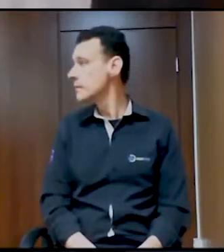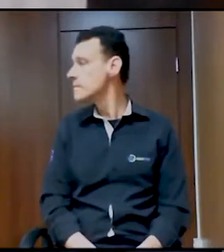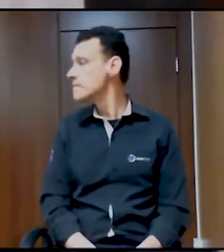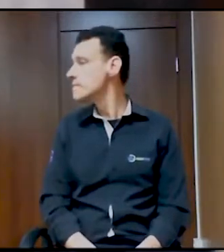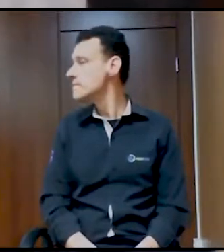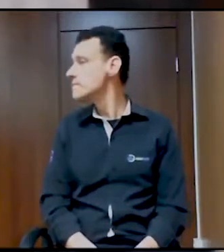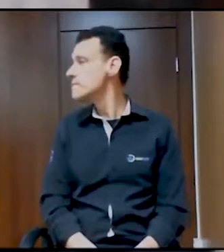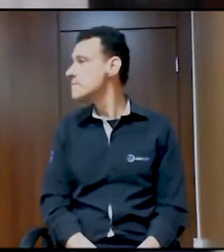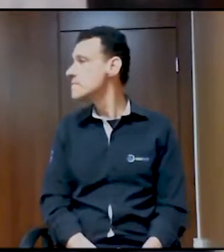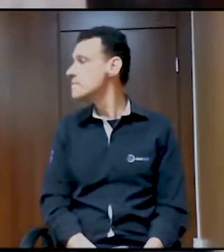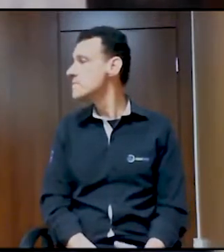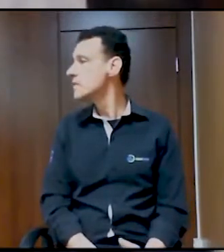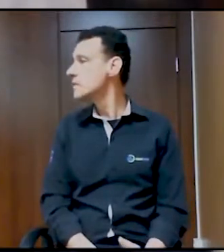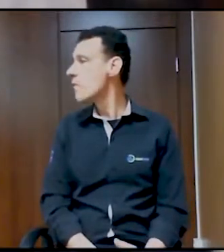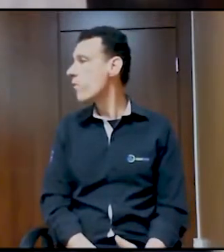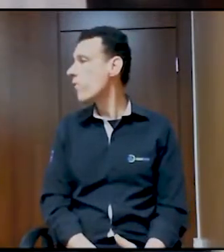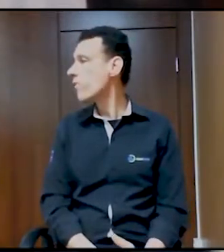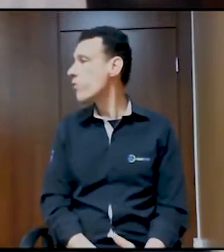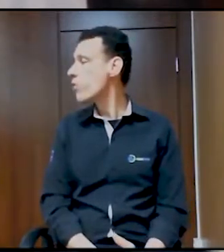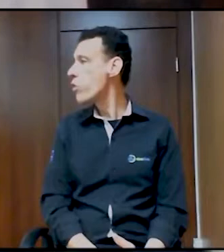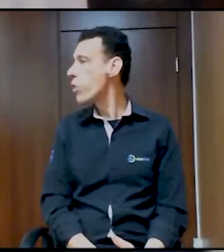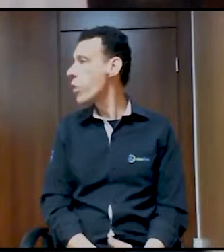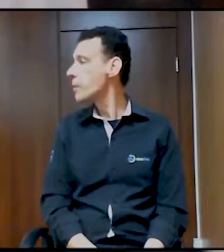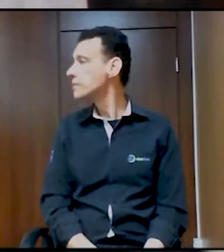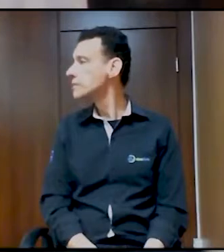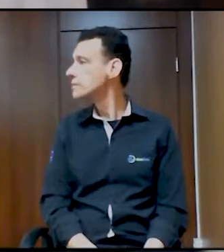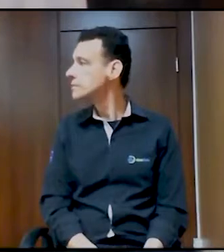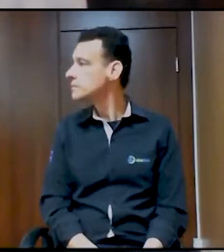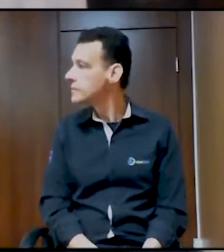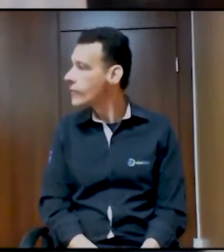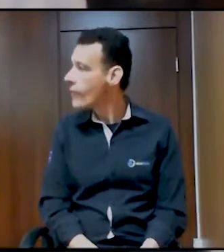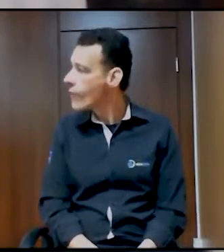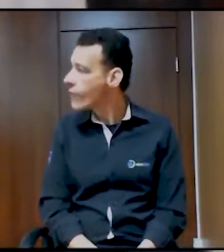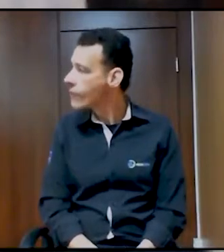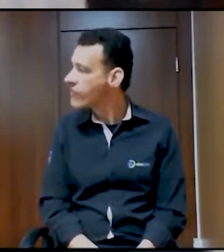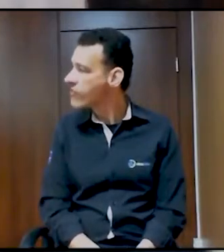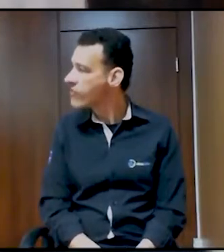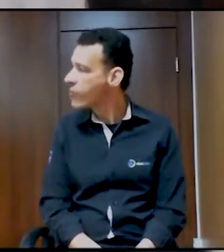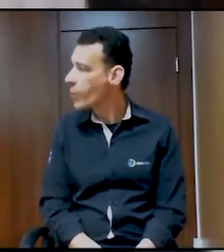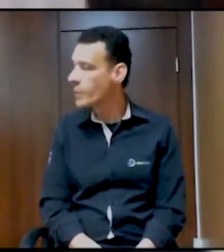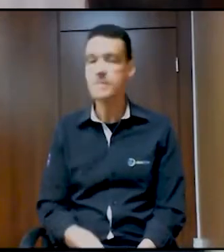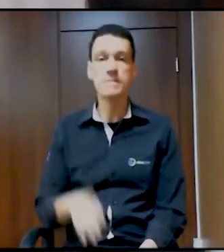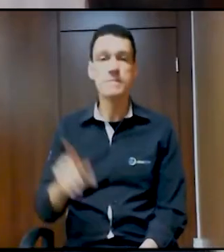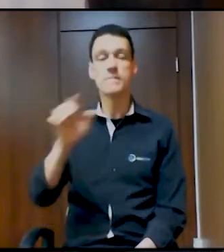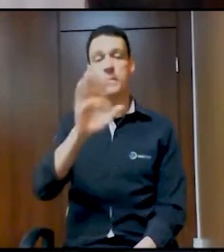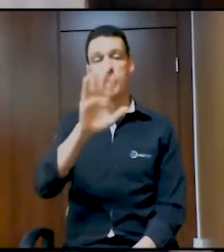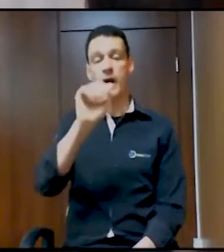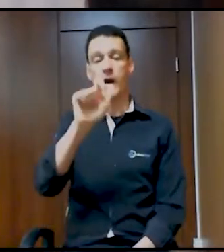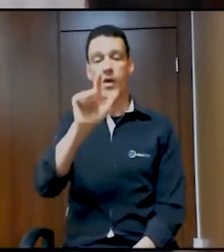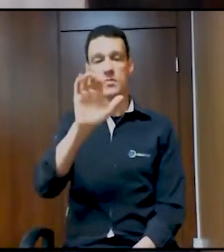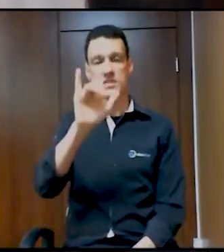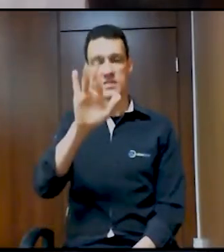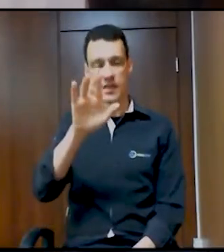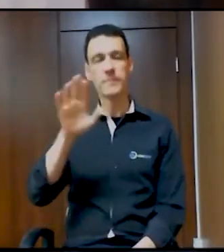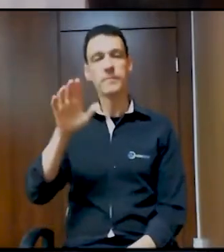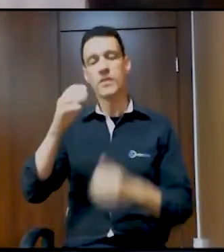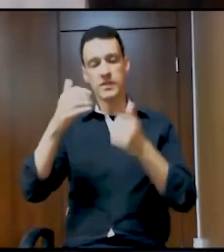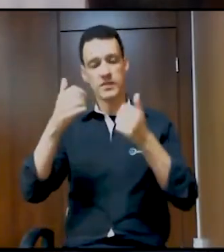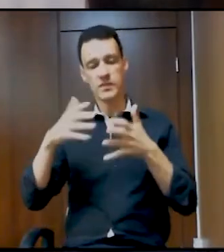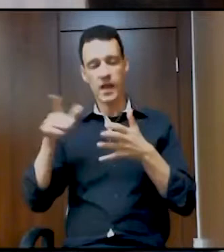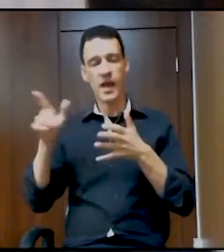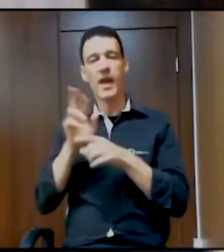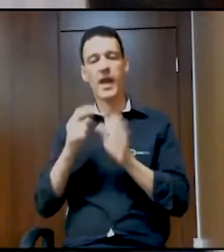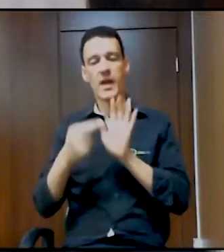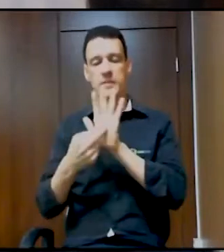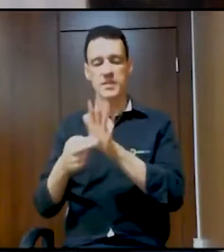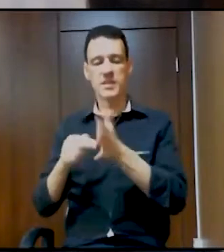Antes de chamar o próximo inscrito, o Alci está representando, né, a Ouvidoria de Direitos Humanos, não é isso? Ah, está representando